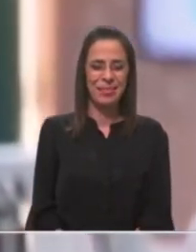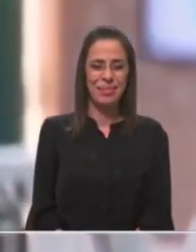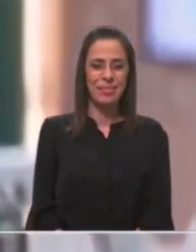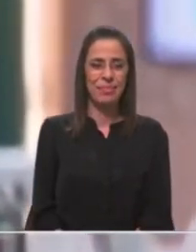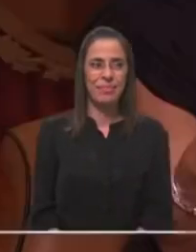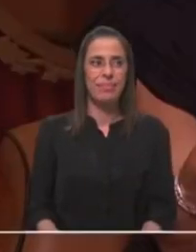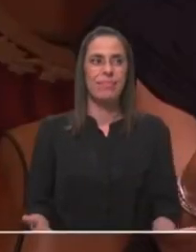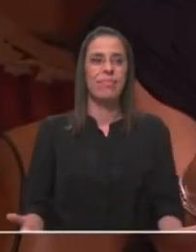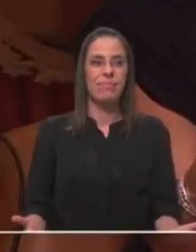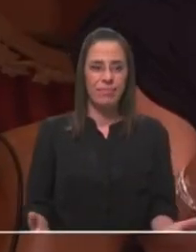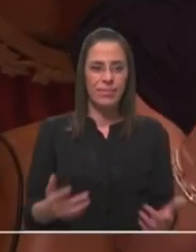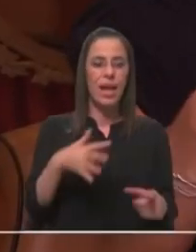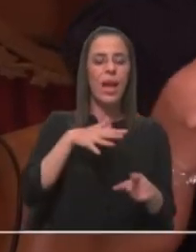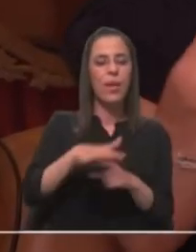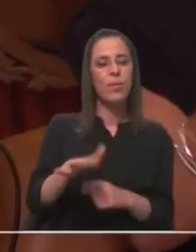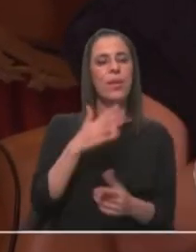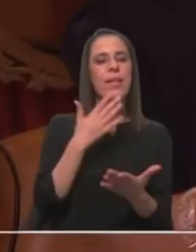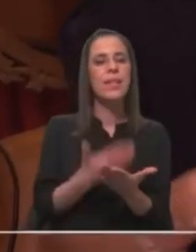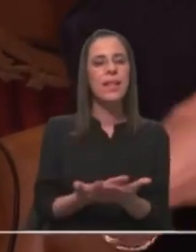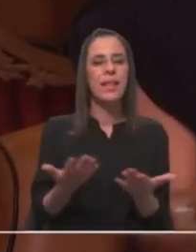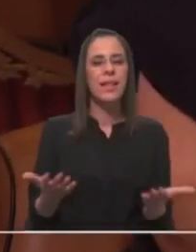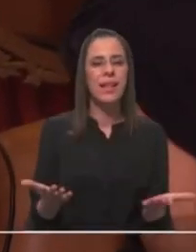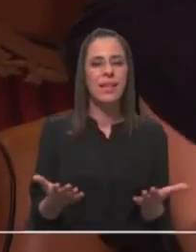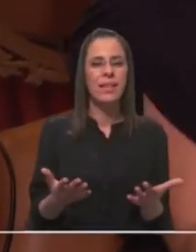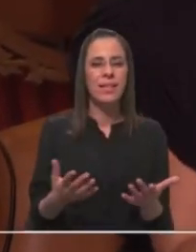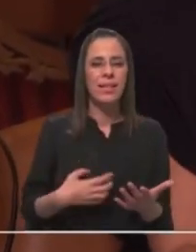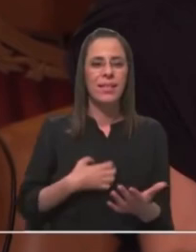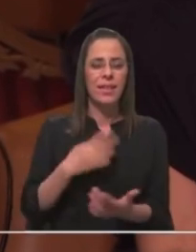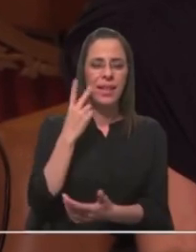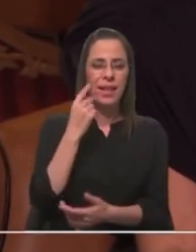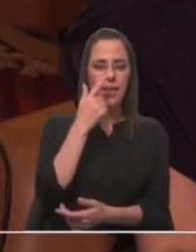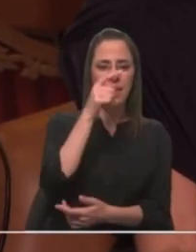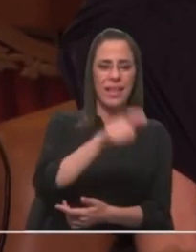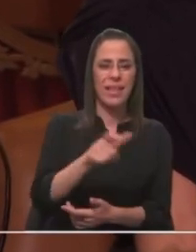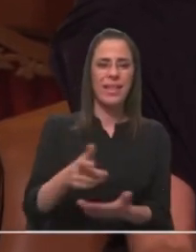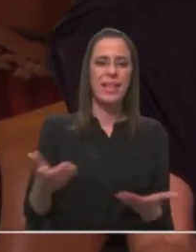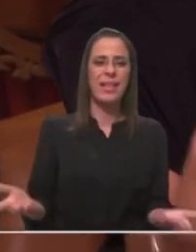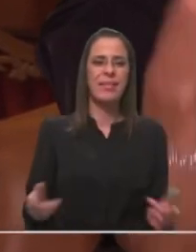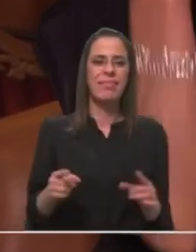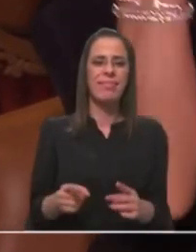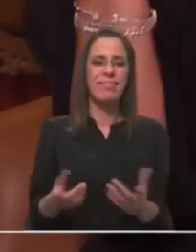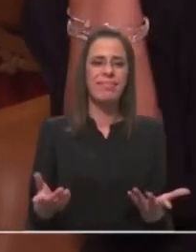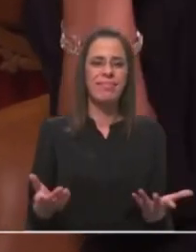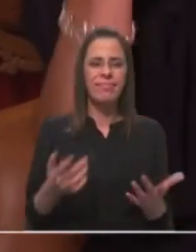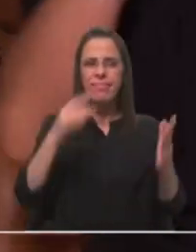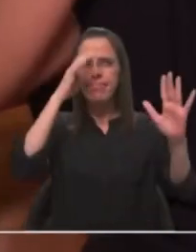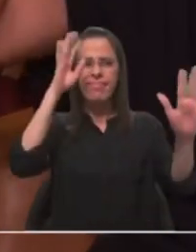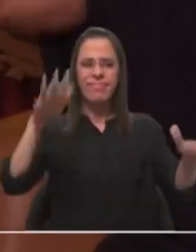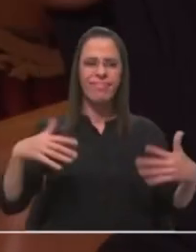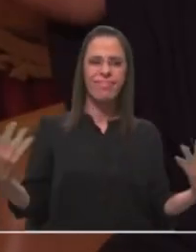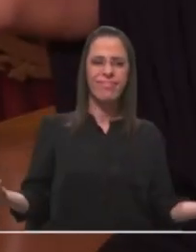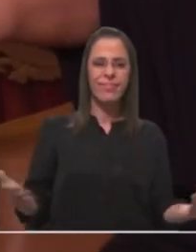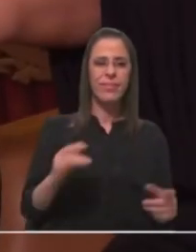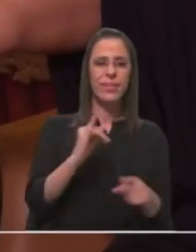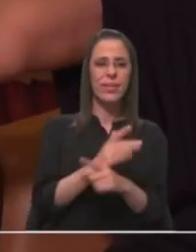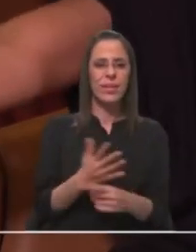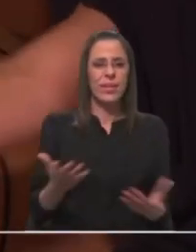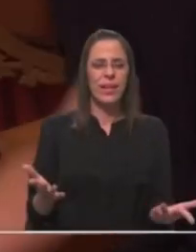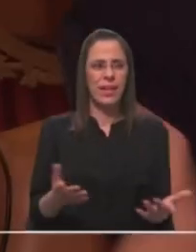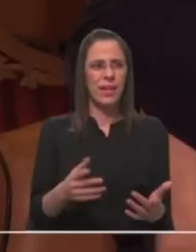Olha o alcance que isso tem, né? Você acaba mexendo com a vida das pessoas. E aí você nunca imagina que aquilo, né, do outro lado